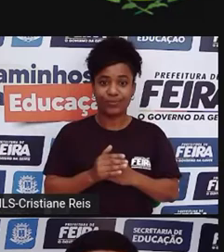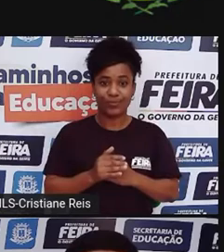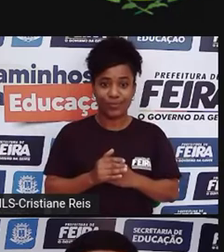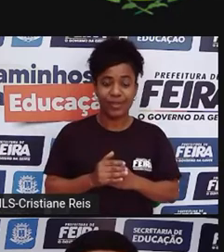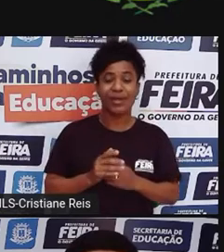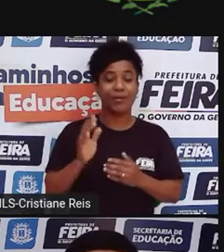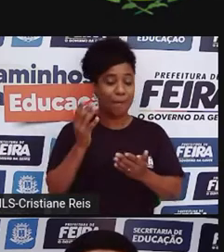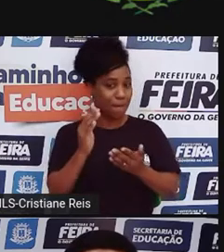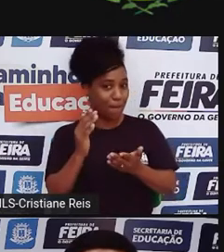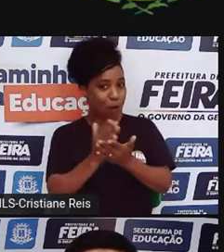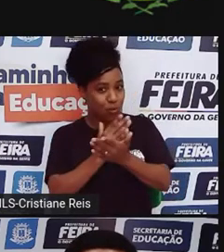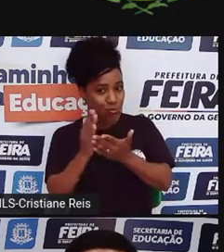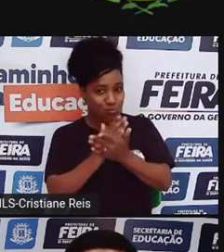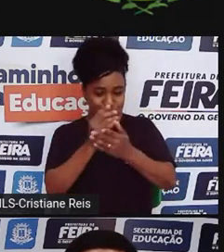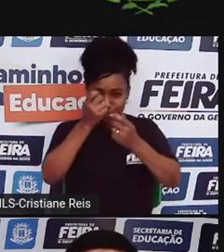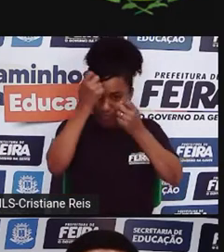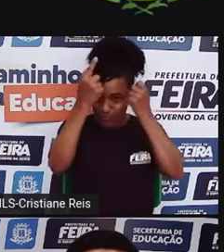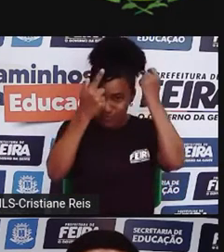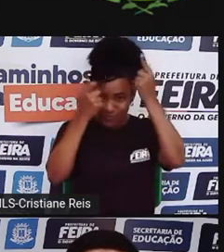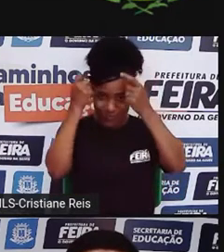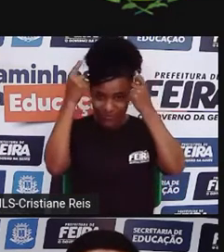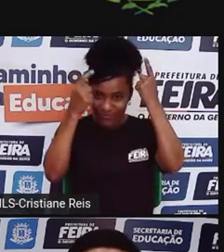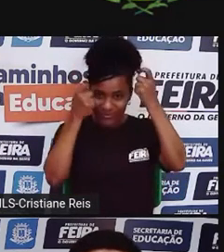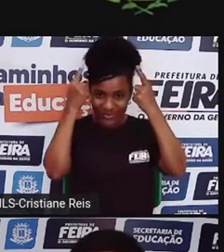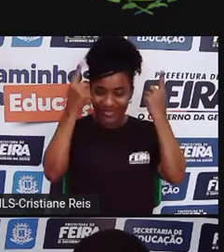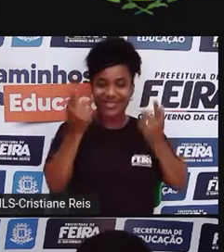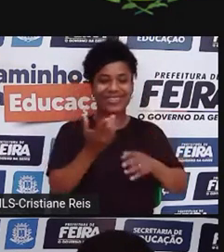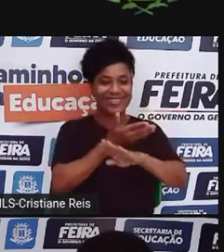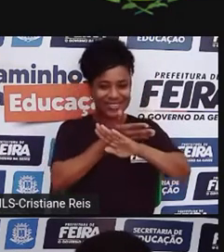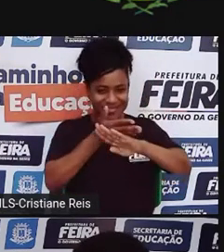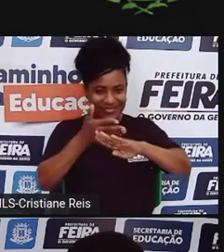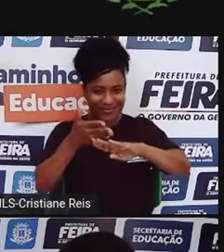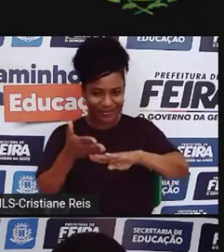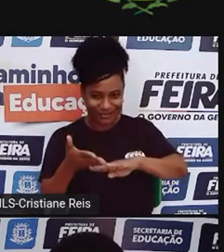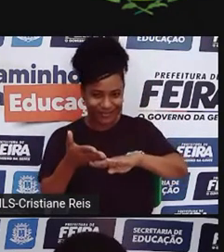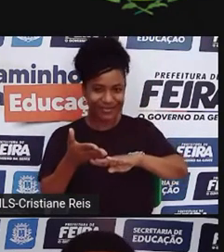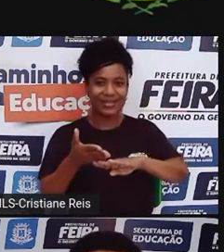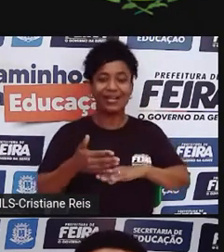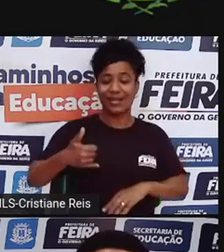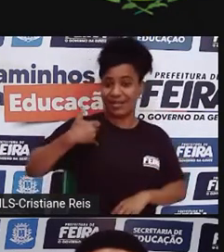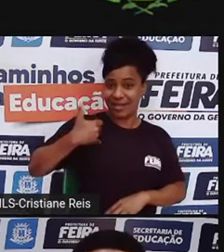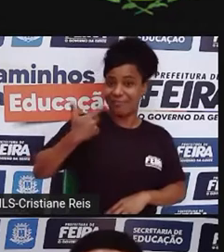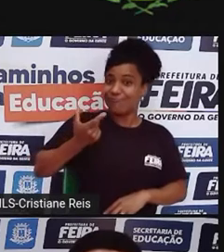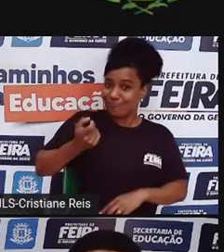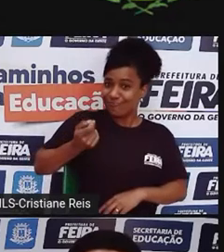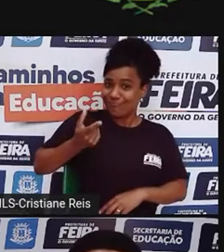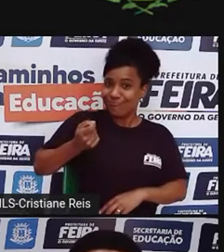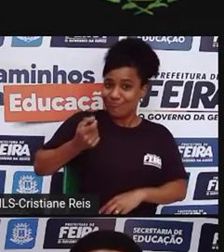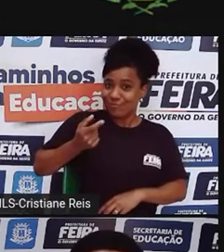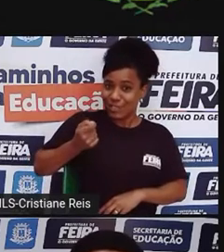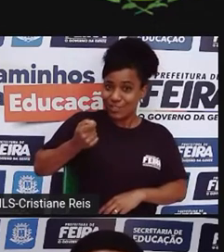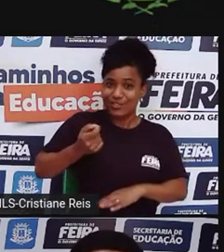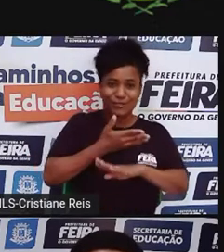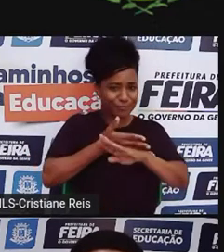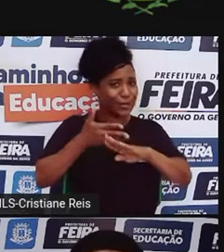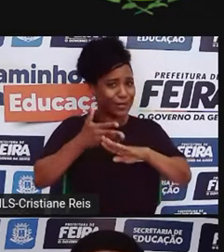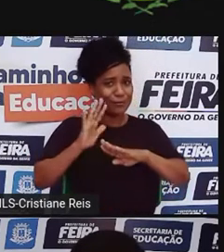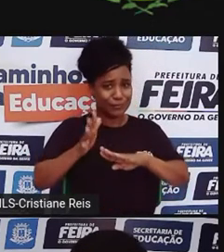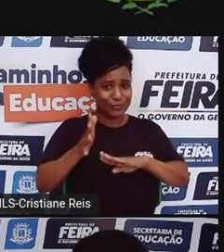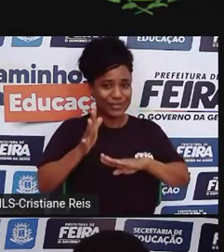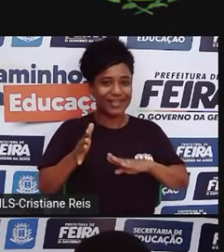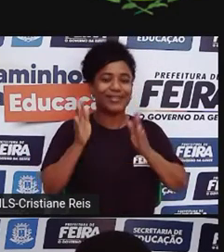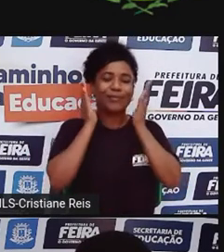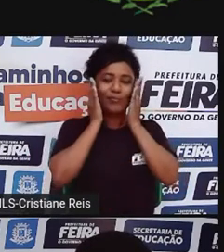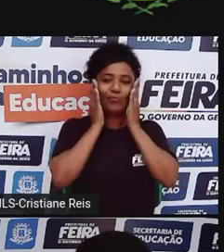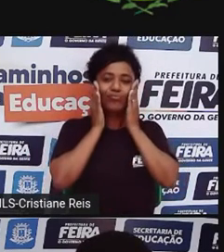cabelo um pouco grisalho, mas na idade. Eu tenho cabelos brancos desde os 20 anos. Barba bem baixinha também, um